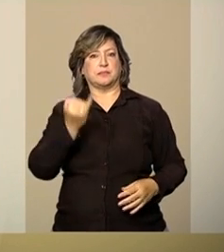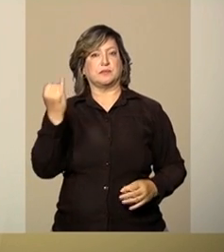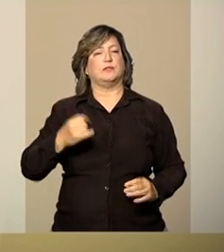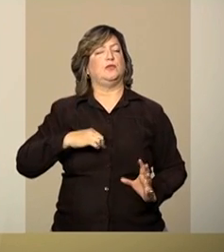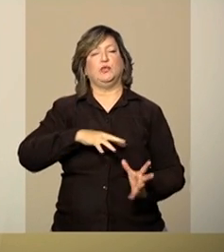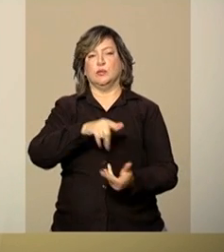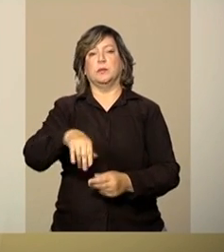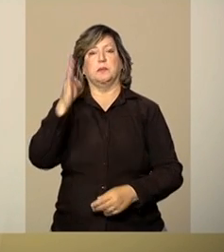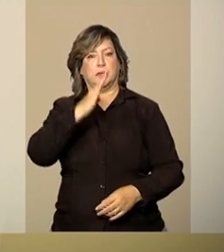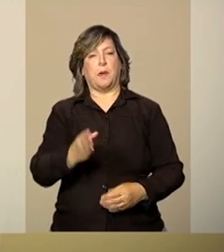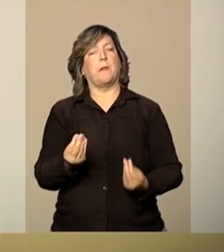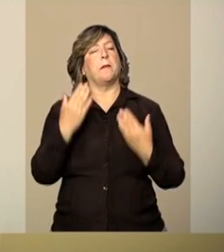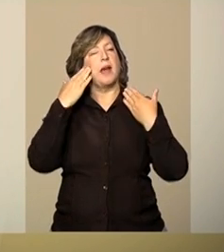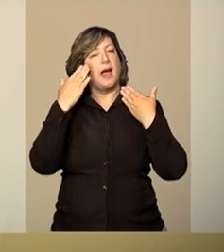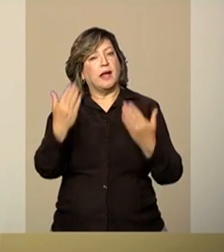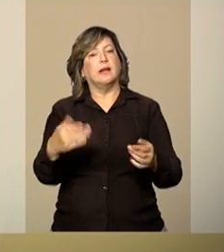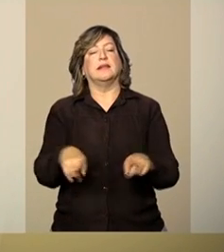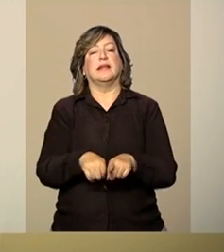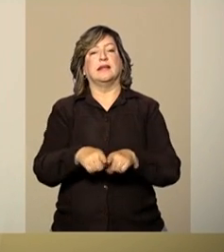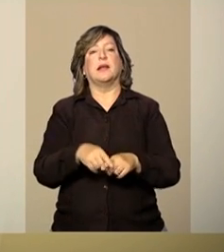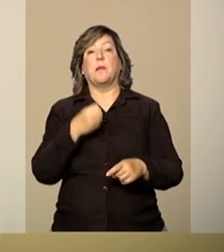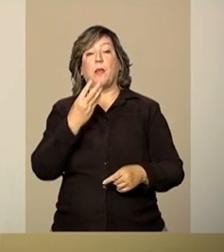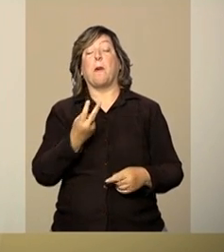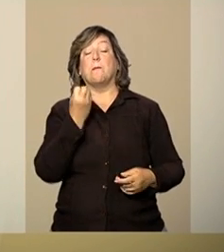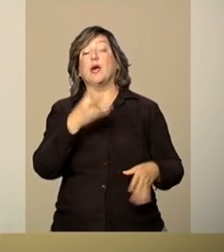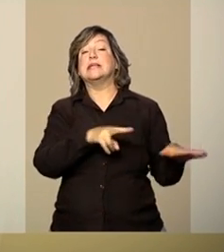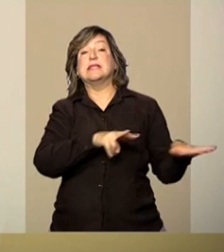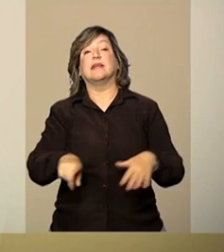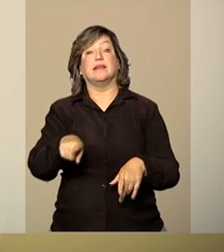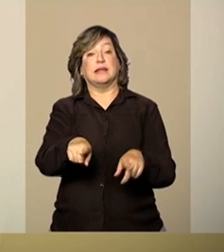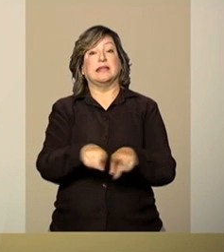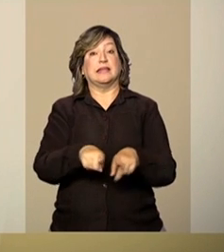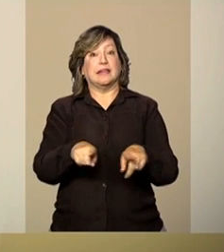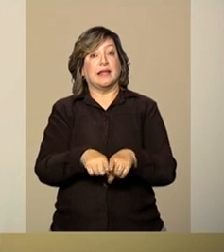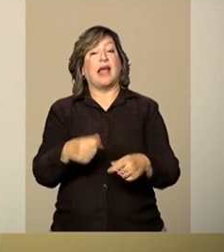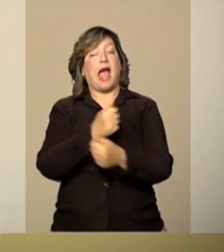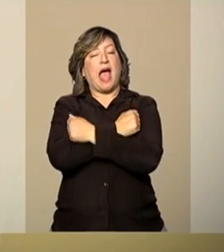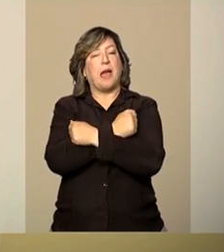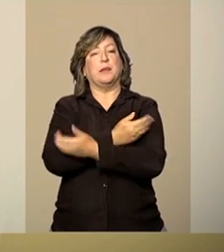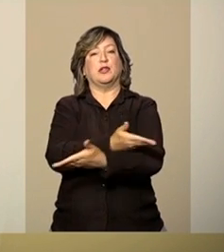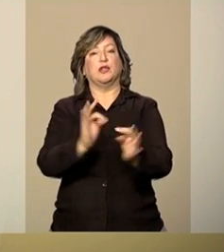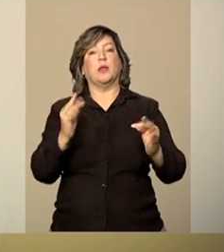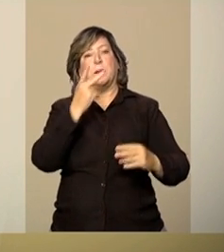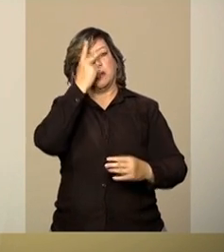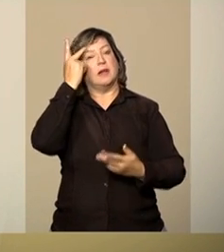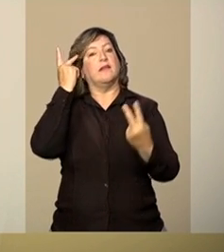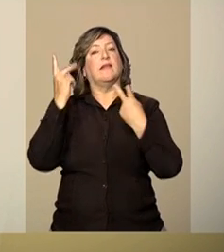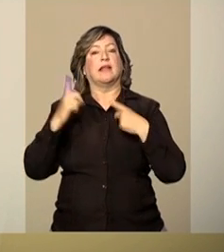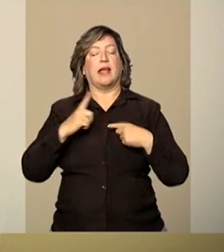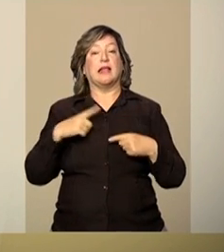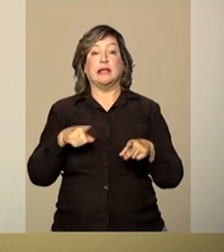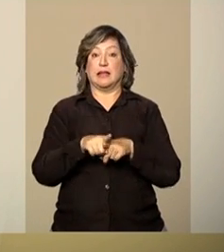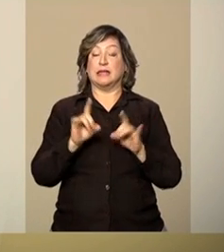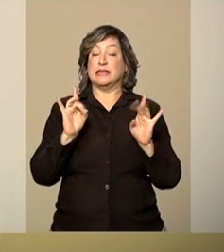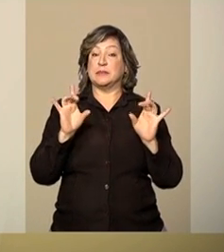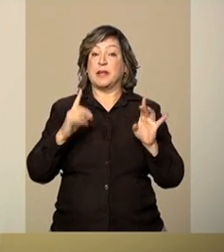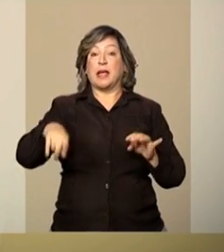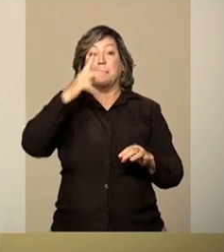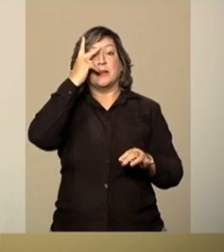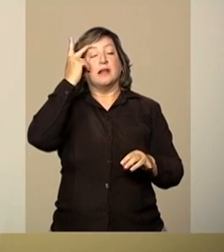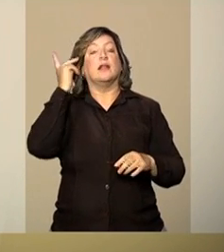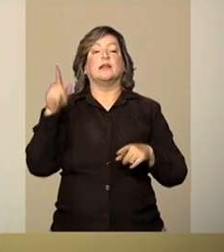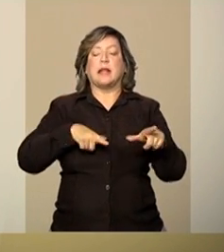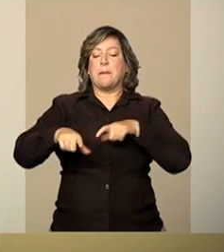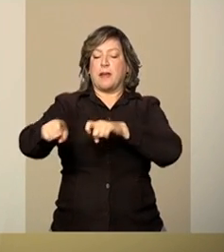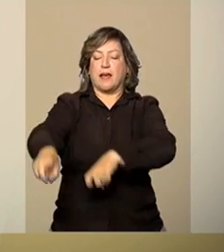em nosso país muito obrigada Luciano uma boa semana para você e um abraço para os nossos ouvintes especialmente